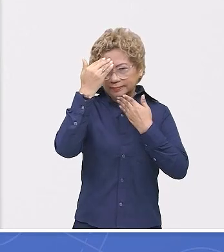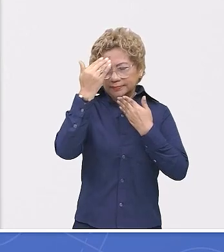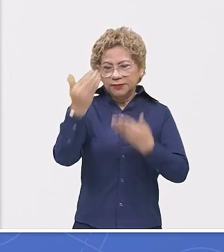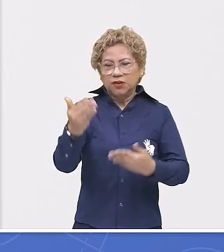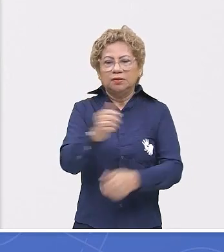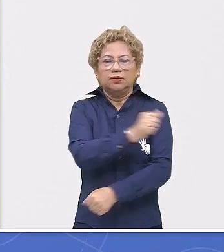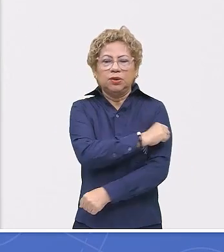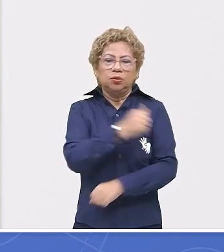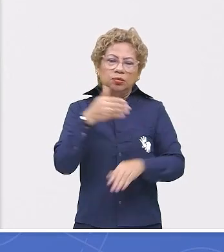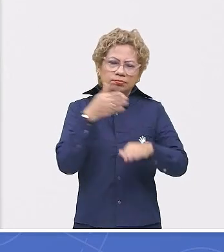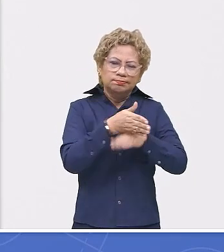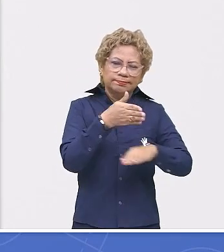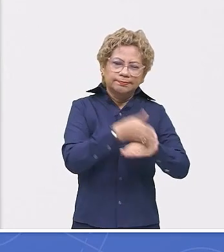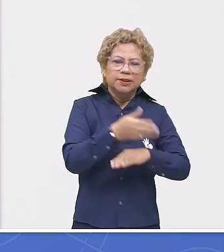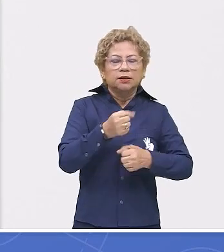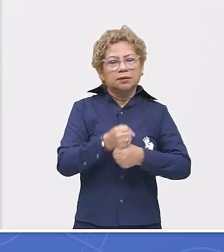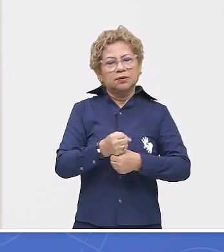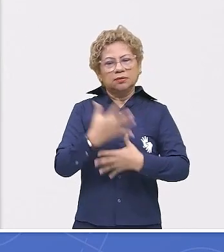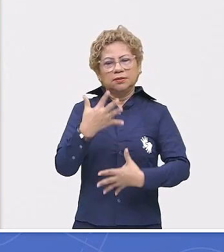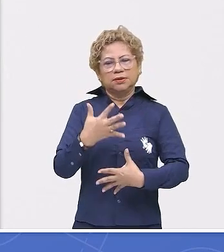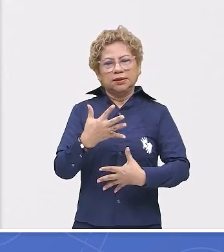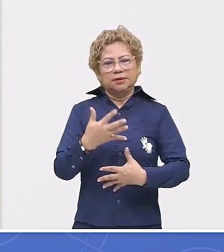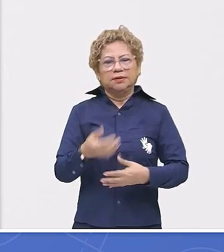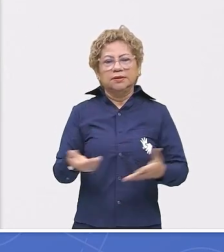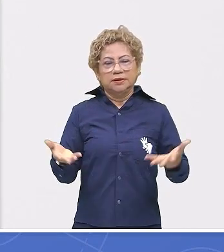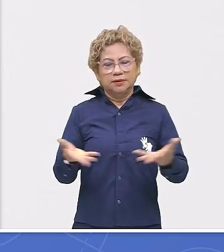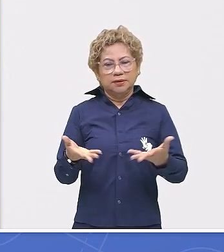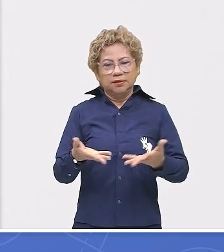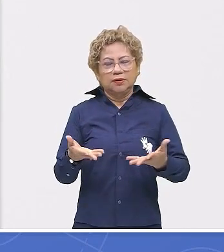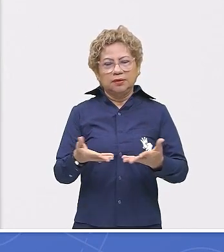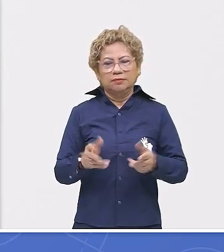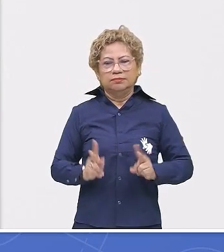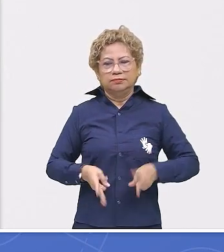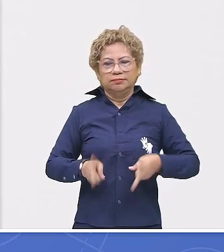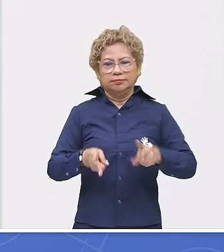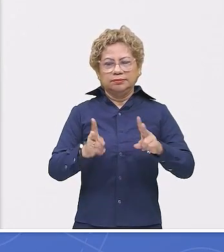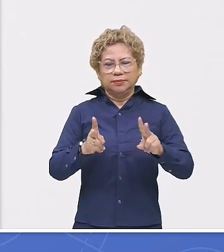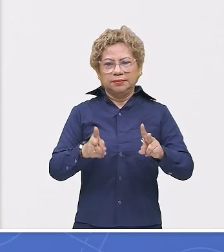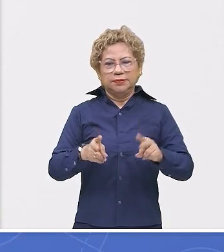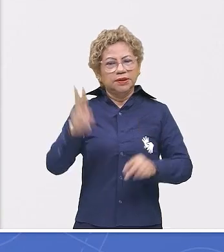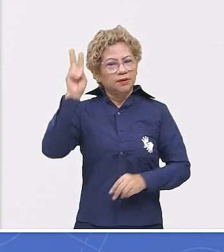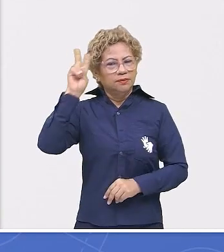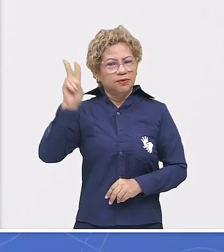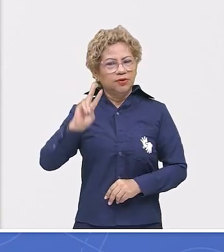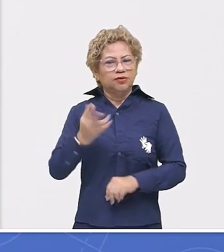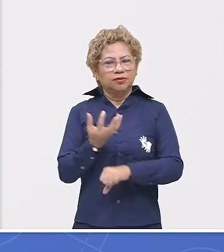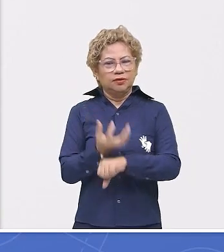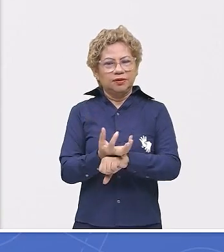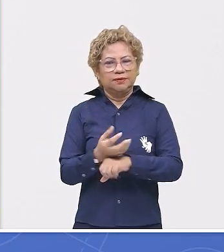pela participação de vocês. E agora vamos continuando as nossas aulas com História.